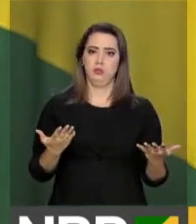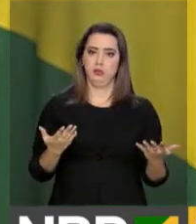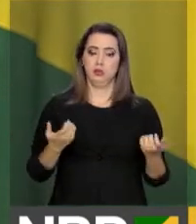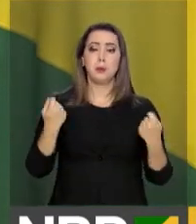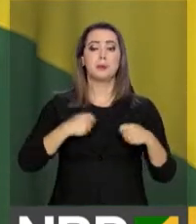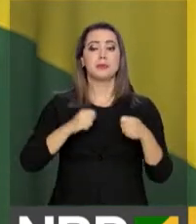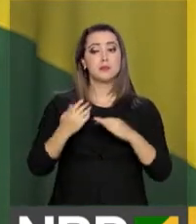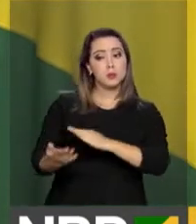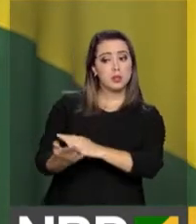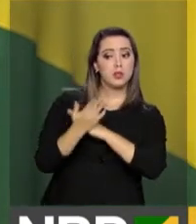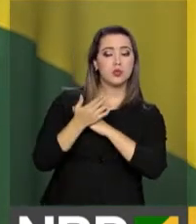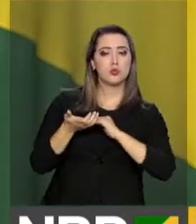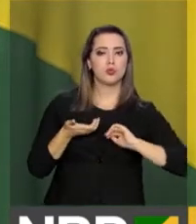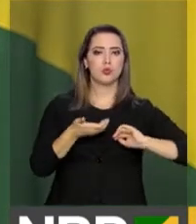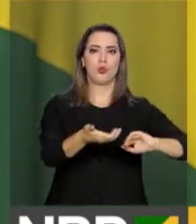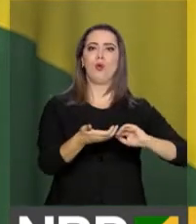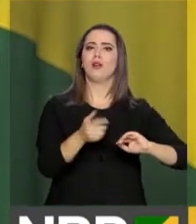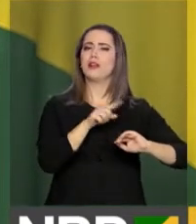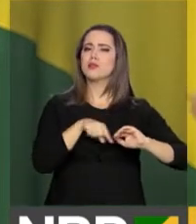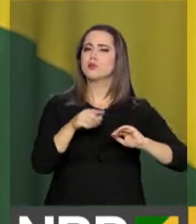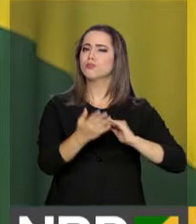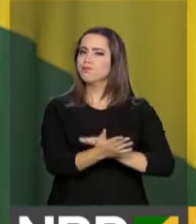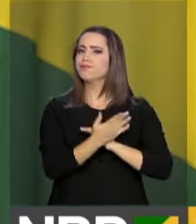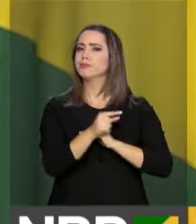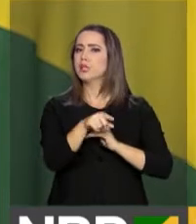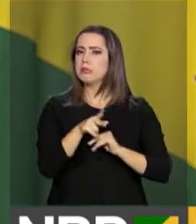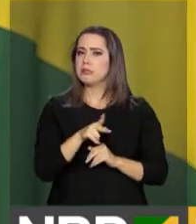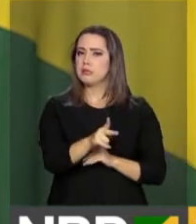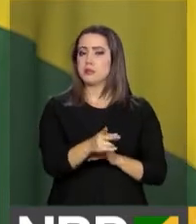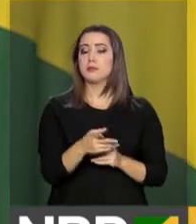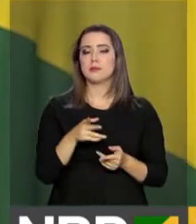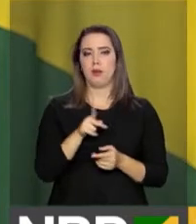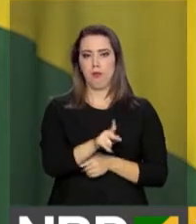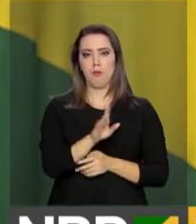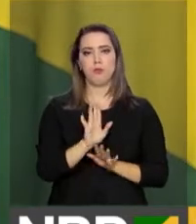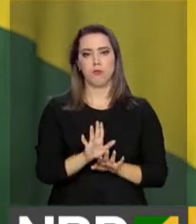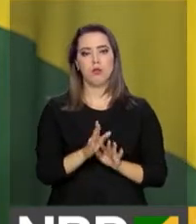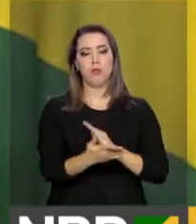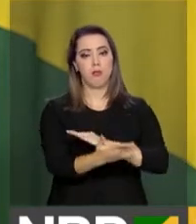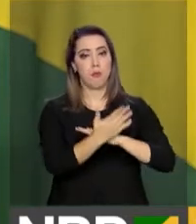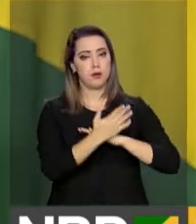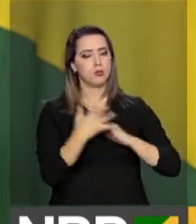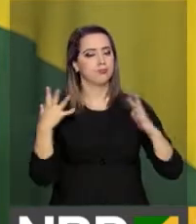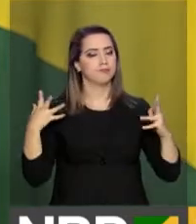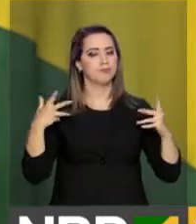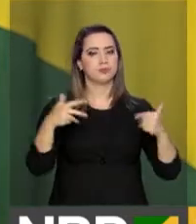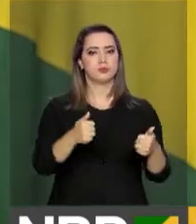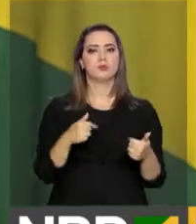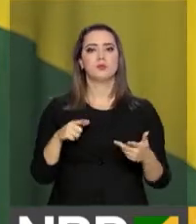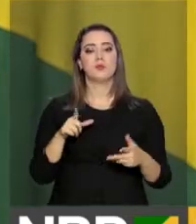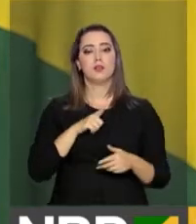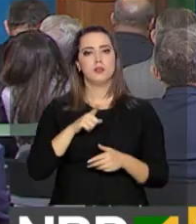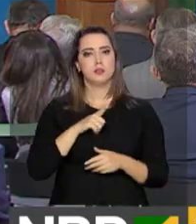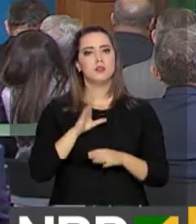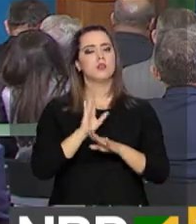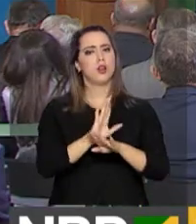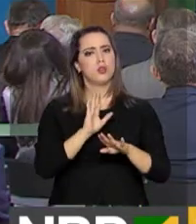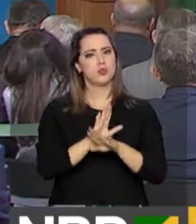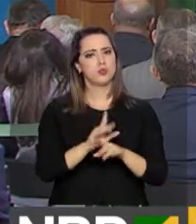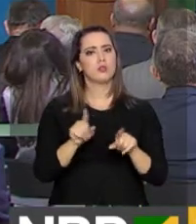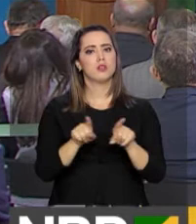precisamos do apoio do congresso nacional que nos dá sempre reitero um apoio extraordinário e tem dado apoio